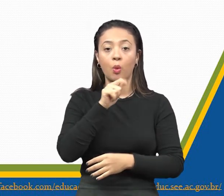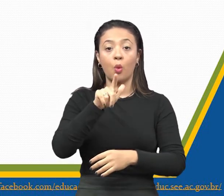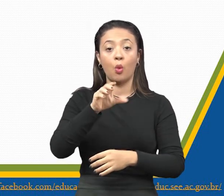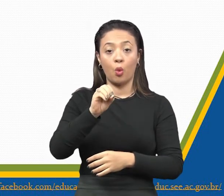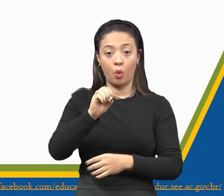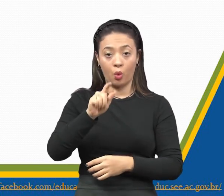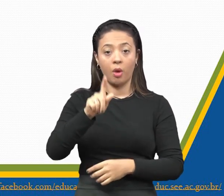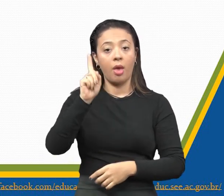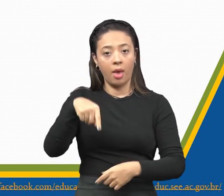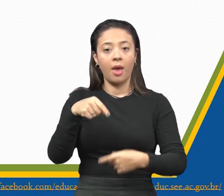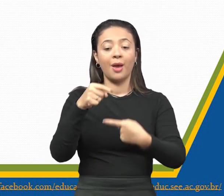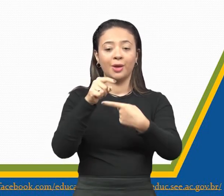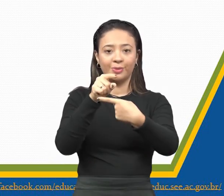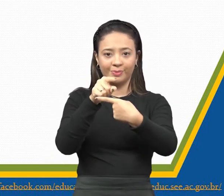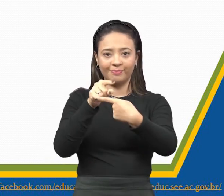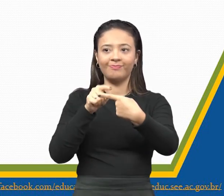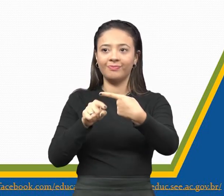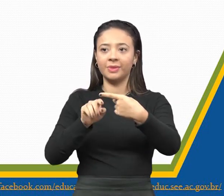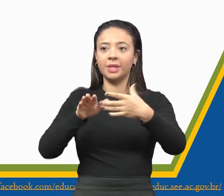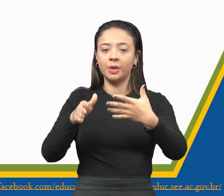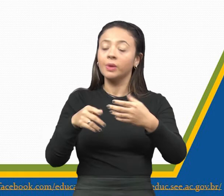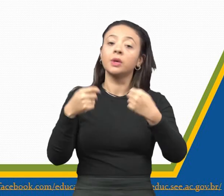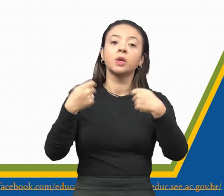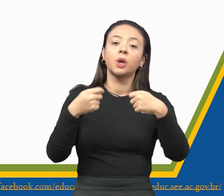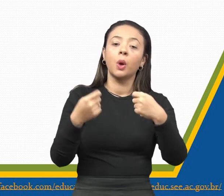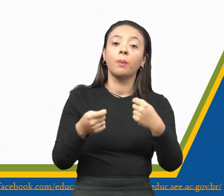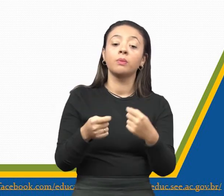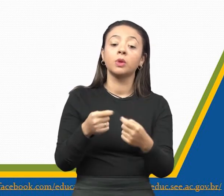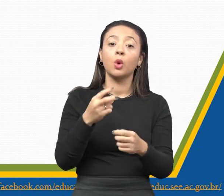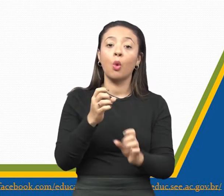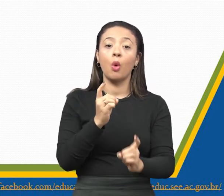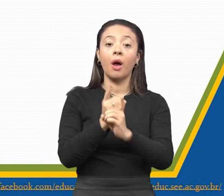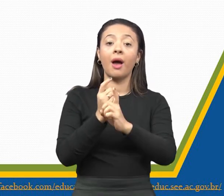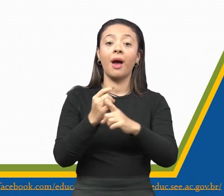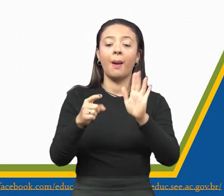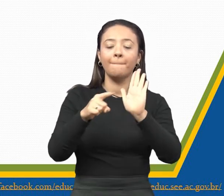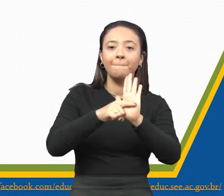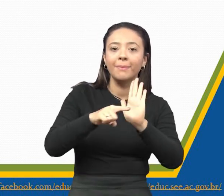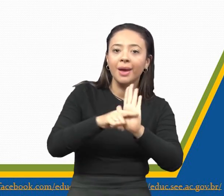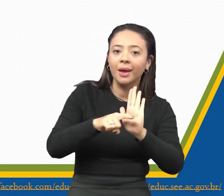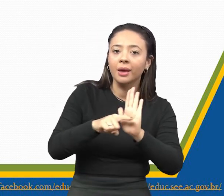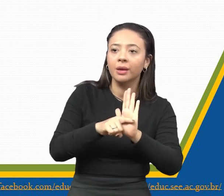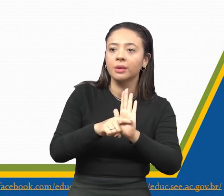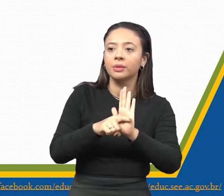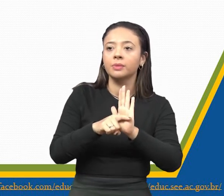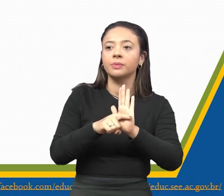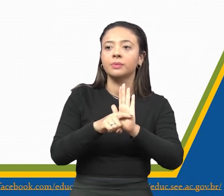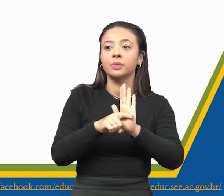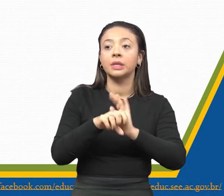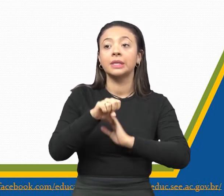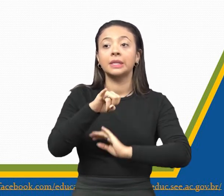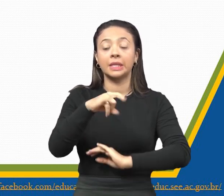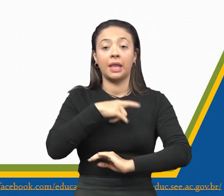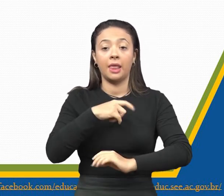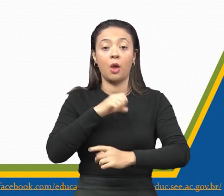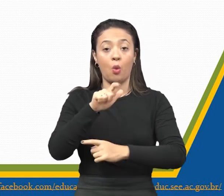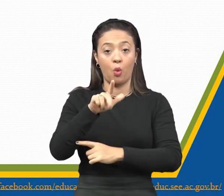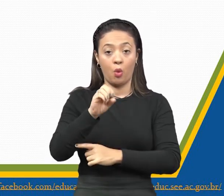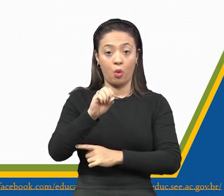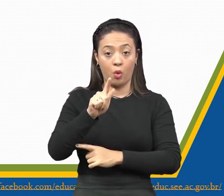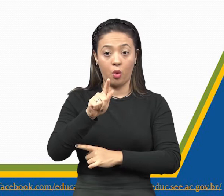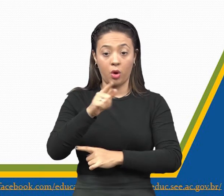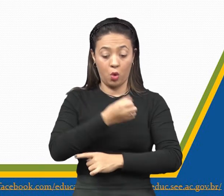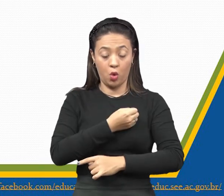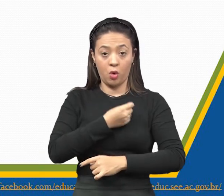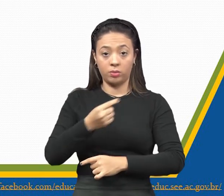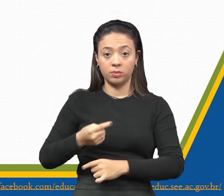a diferença entre eles. Se o logaritmo possui um expoente, esse expoente passa para frente, multiplicando